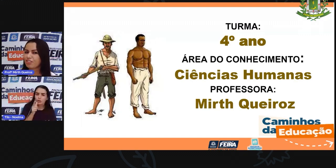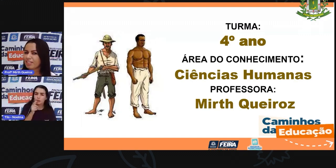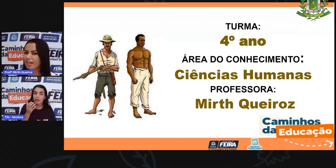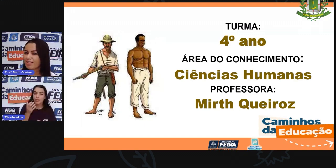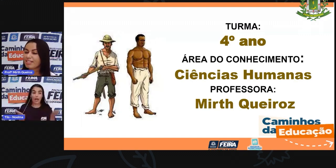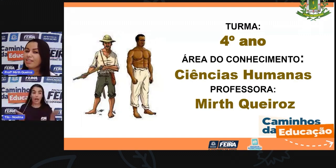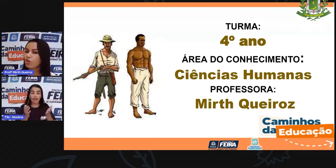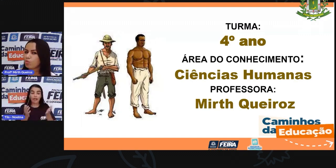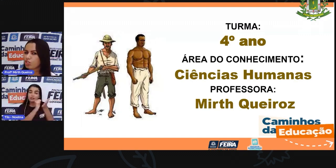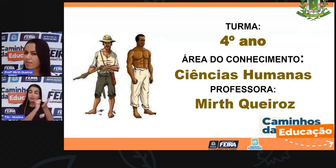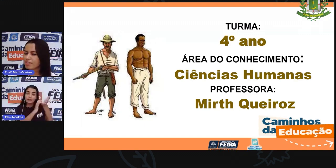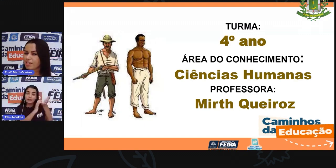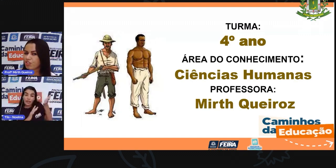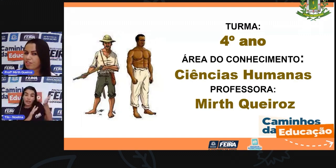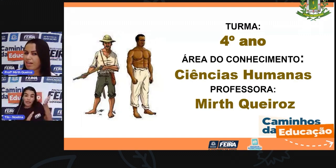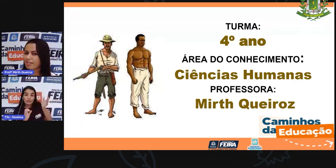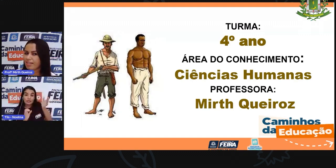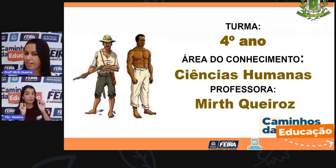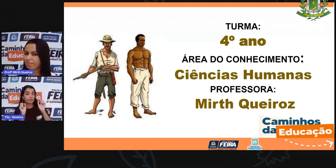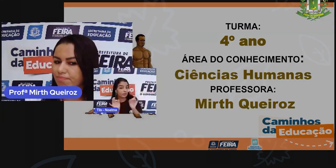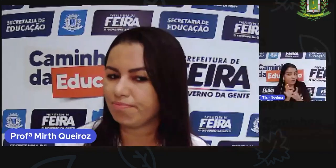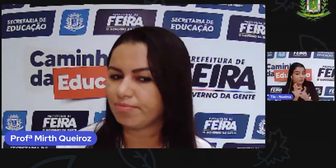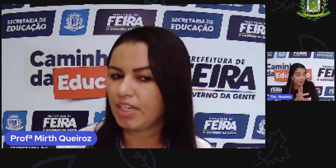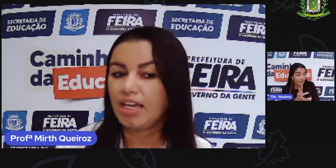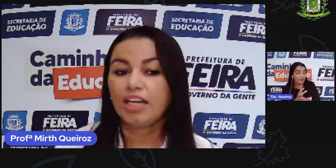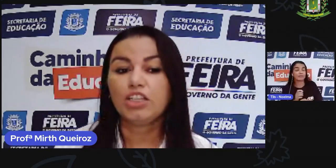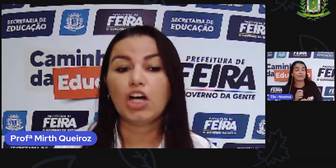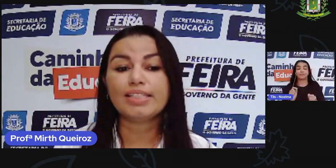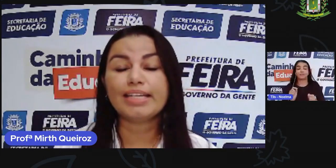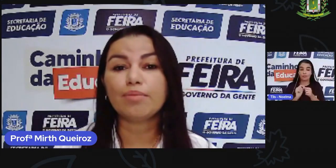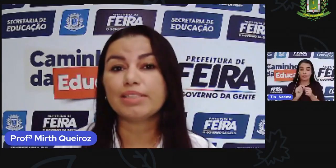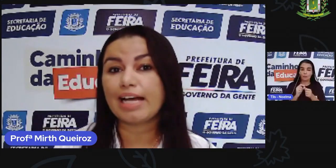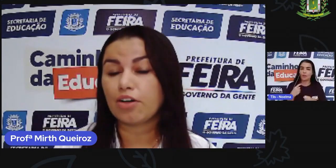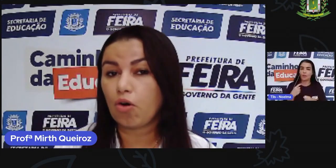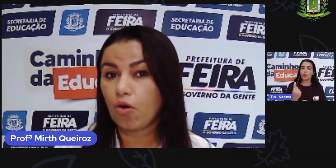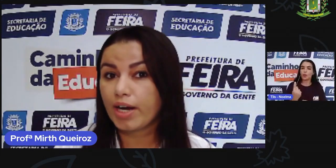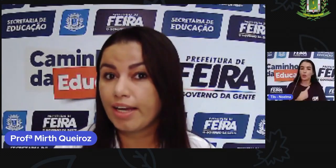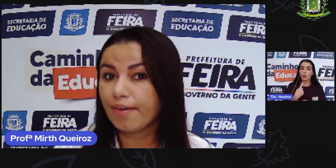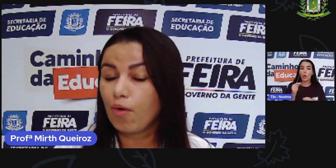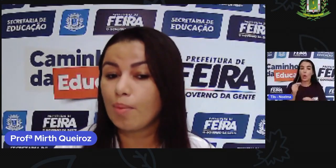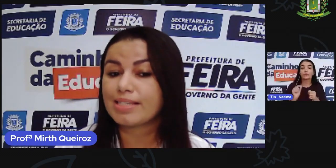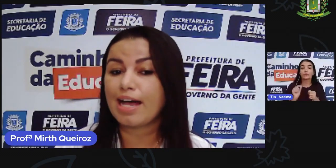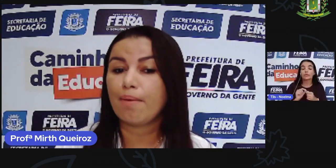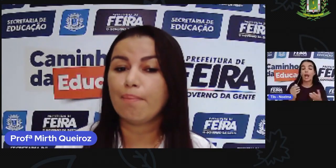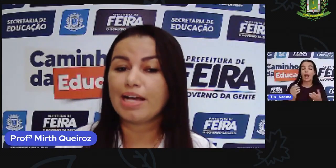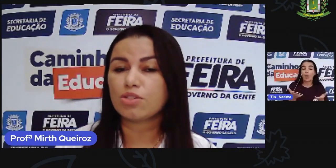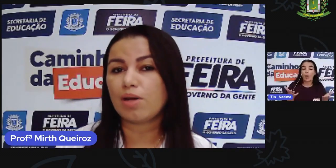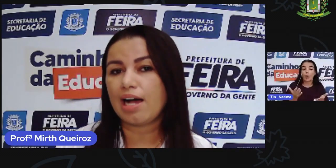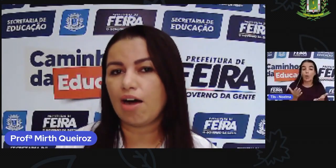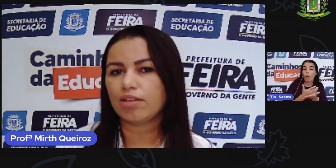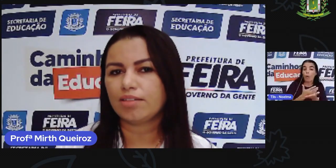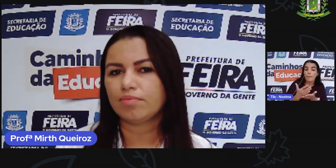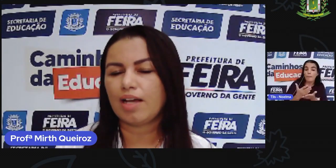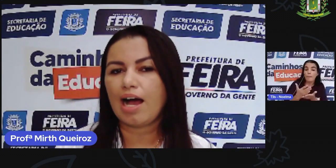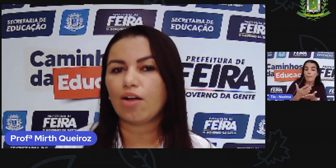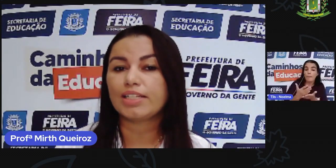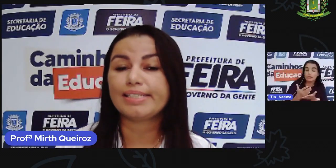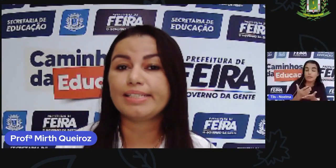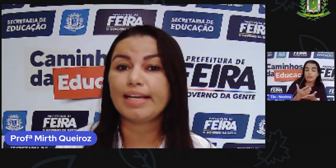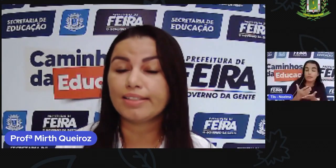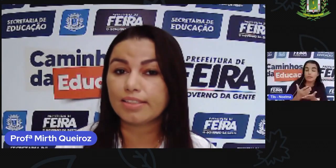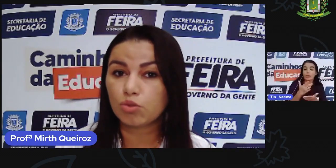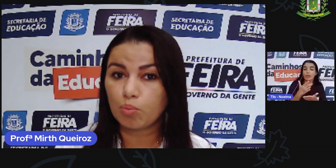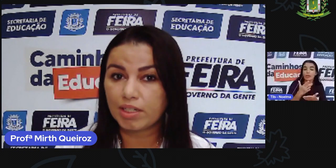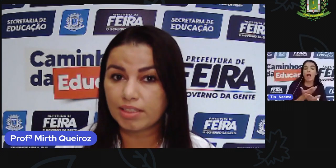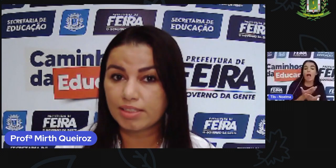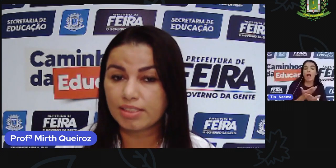E as atividades? E aí, como estão essas atividades, hein? Nós iremos agora começar mais uma aula, aula